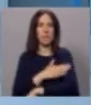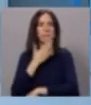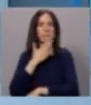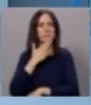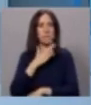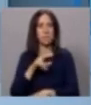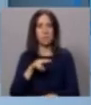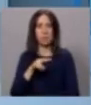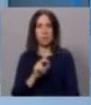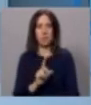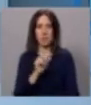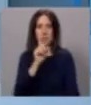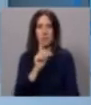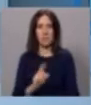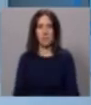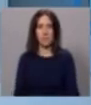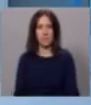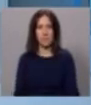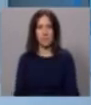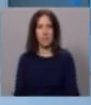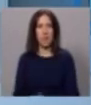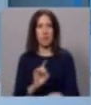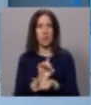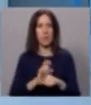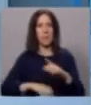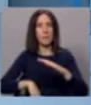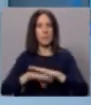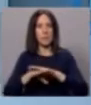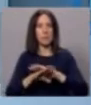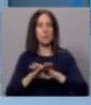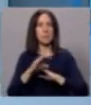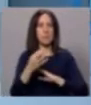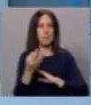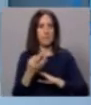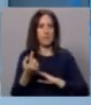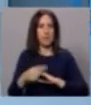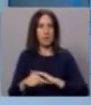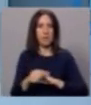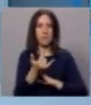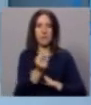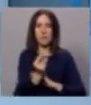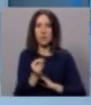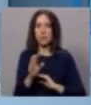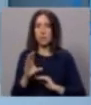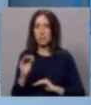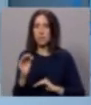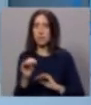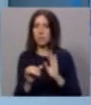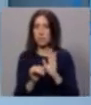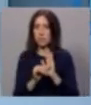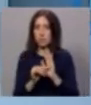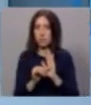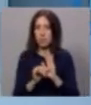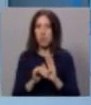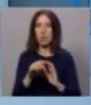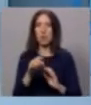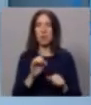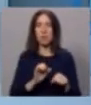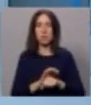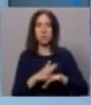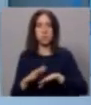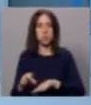de norte. Em relação à máxima, ela também a subir, 23 para Porto Santo e para o Funchal, ondas de noroeste